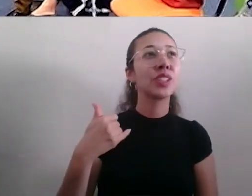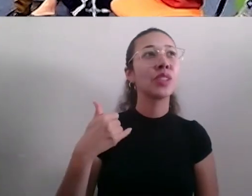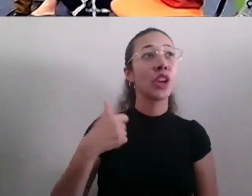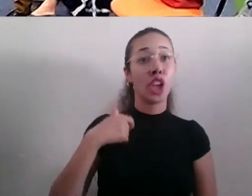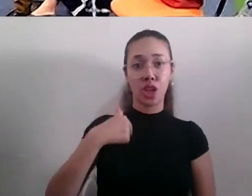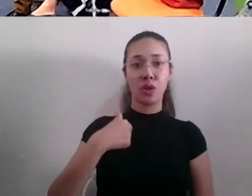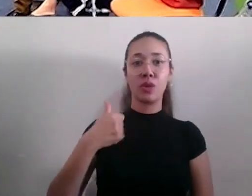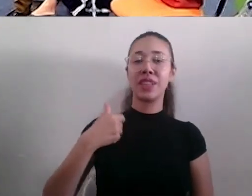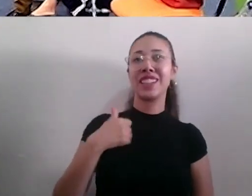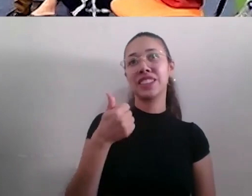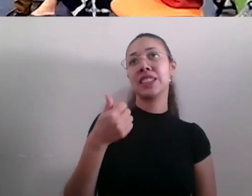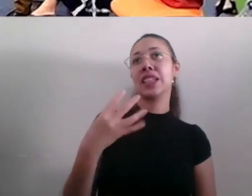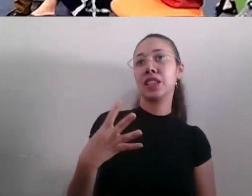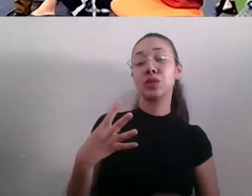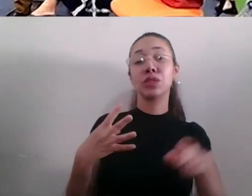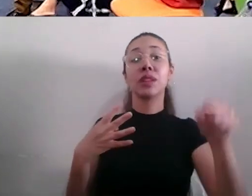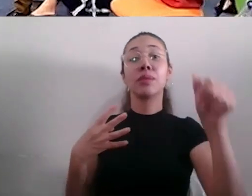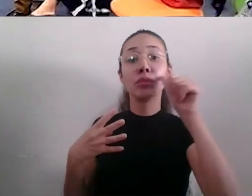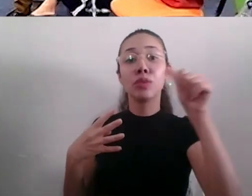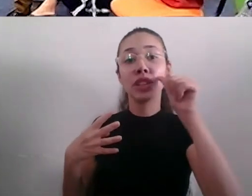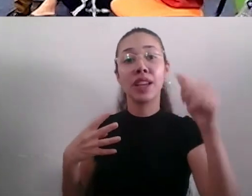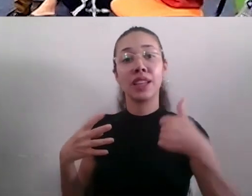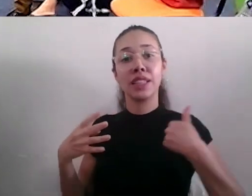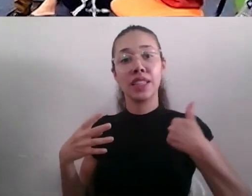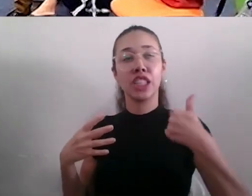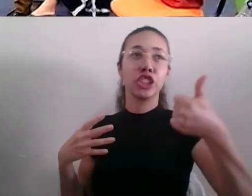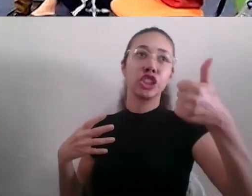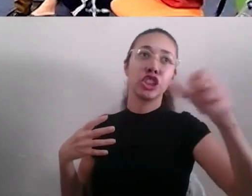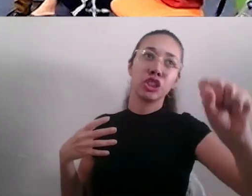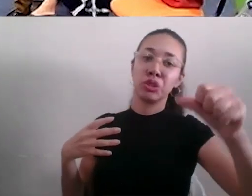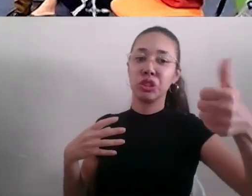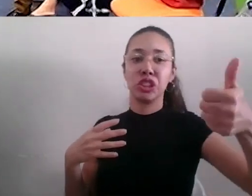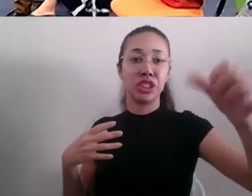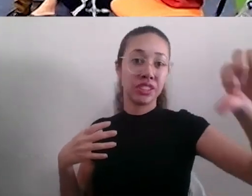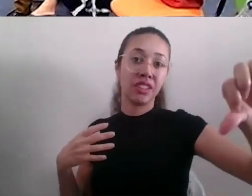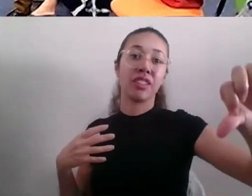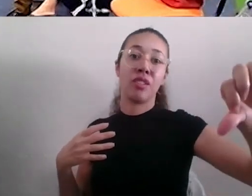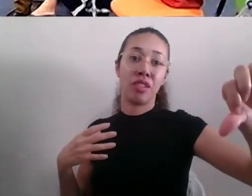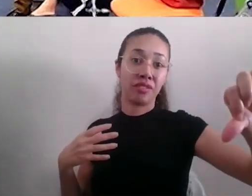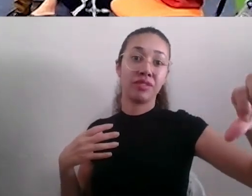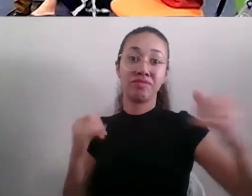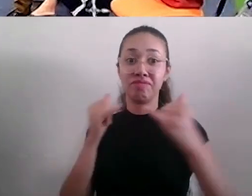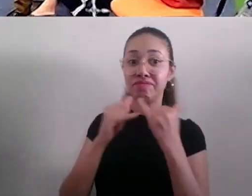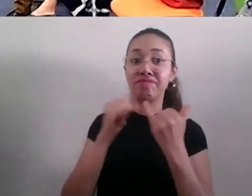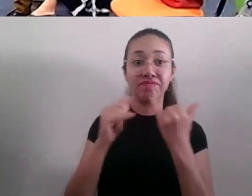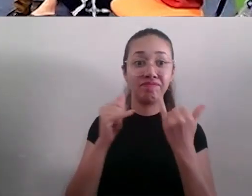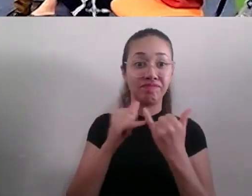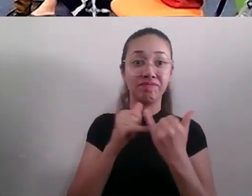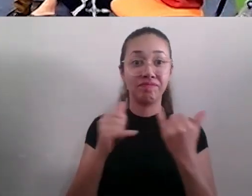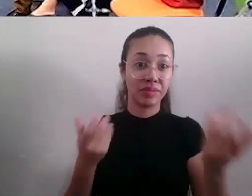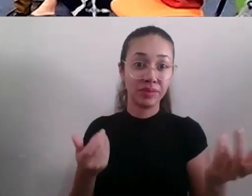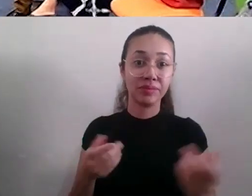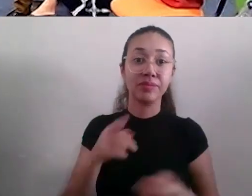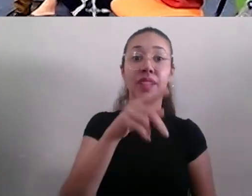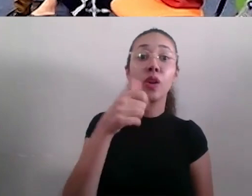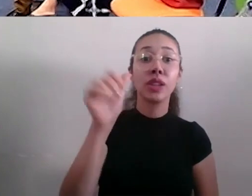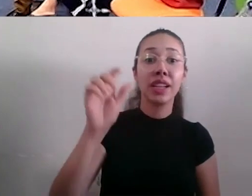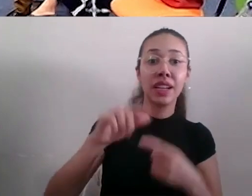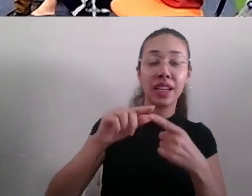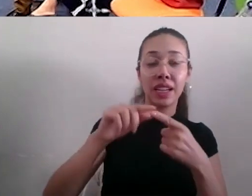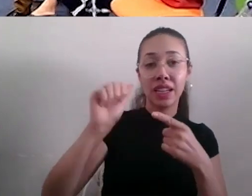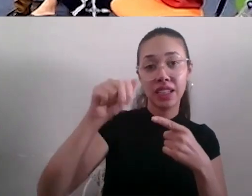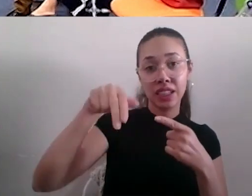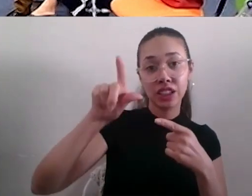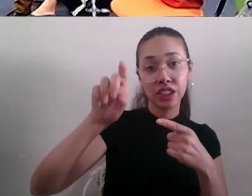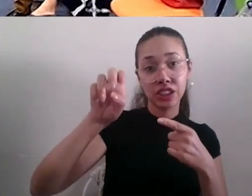sabe? Então, a vida dela era muito mais próxima da minha do que a Ângela. A Ângela era assim, ela morreu com 32, mas eu com 14 eu achava